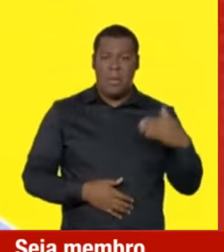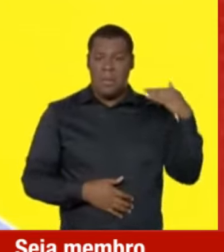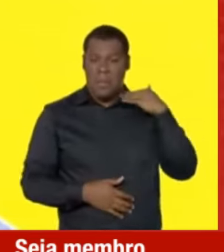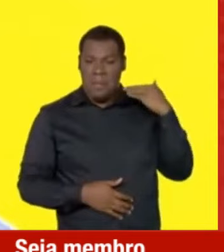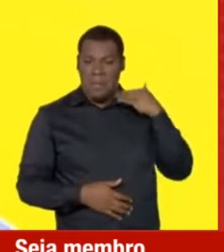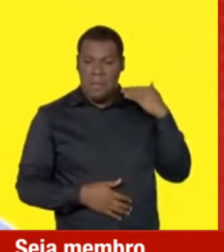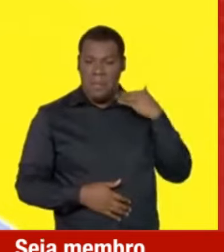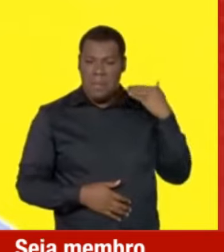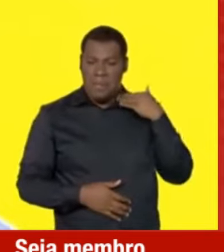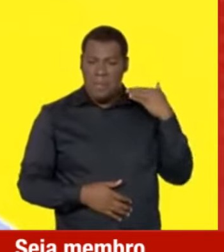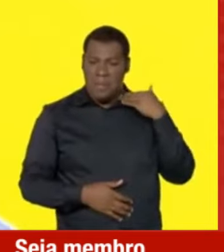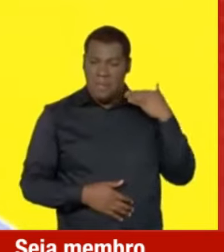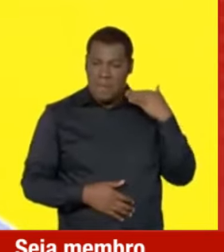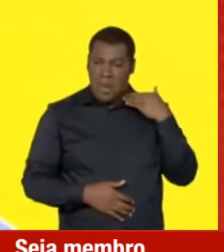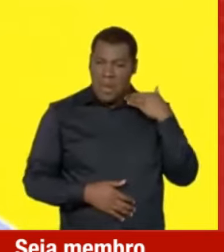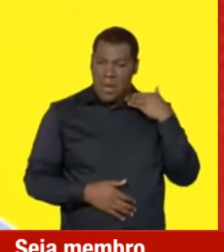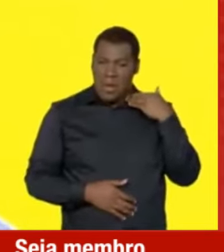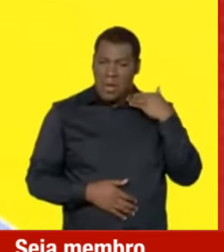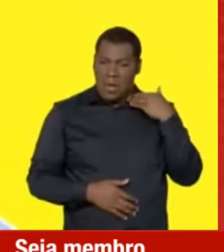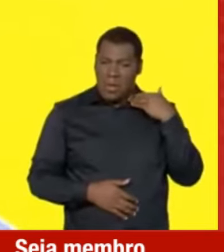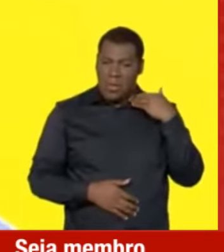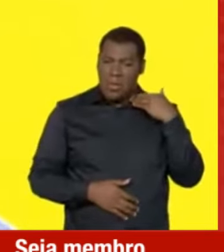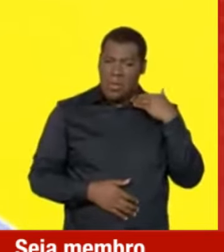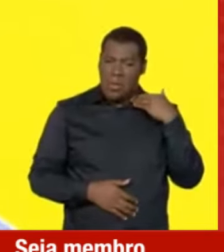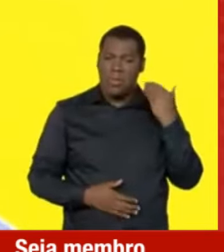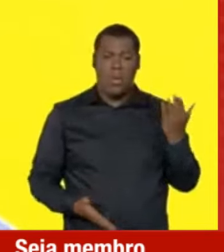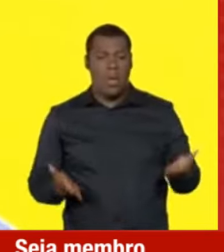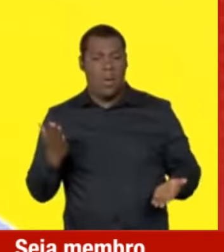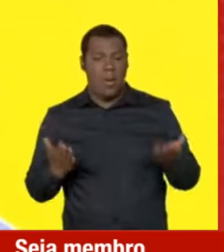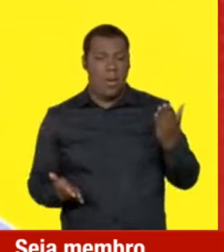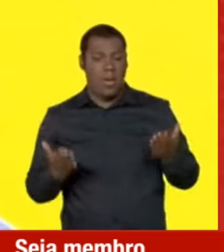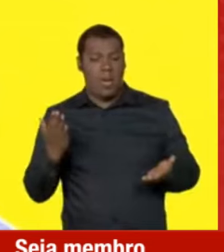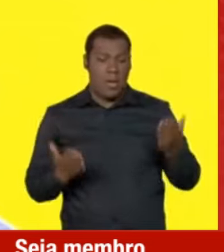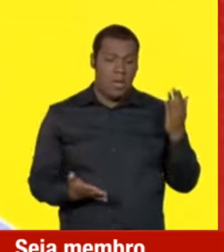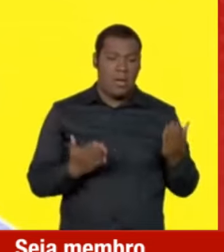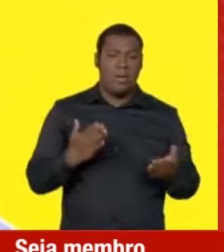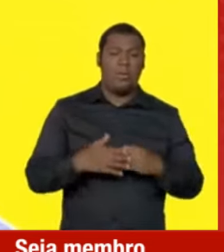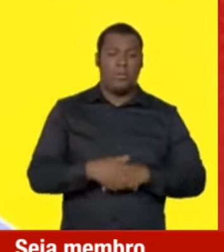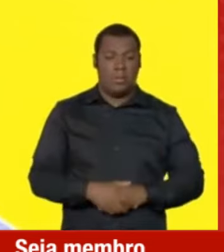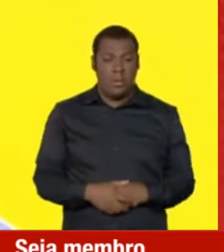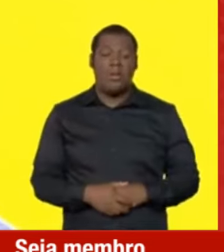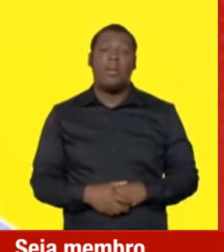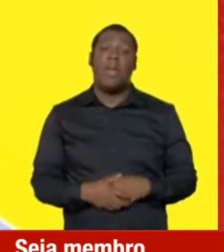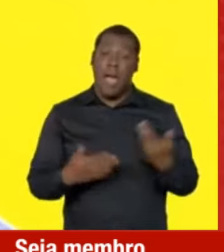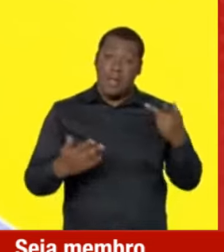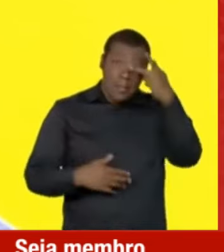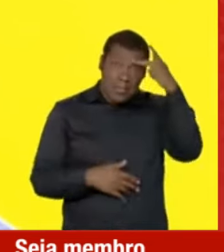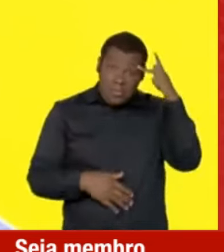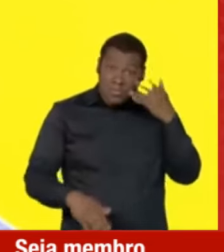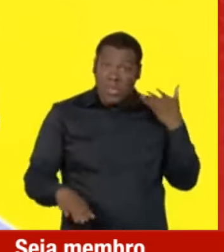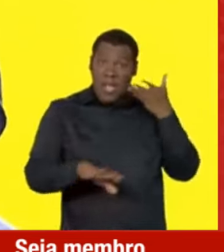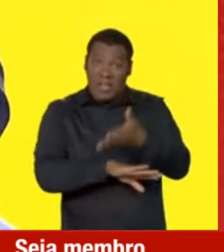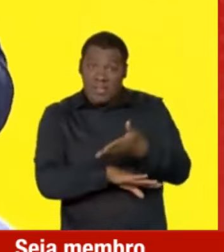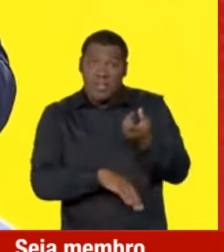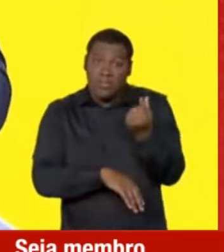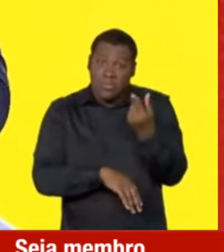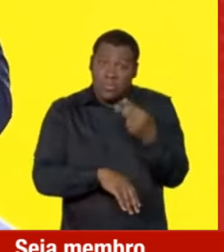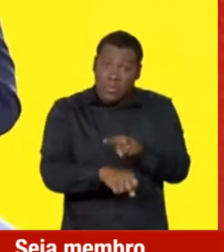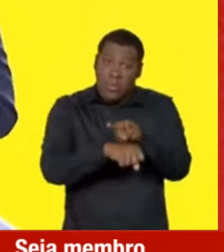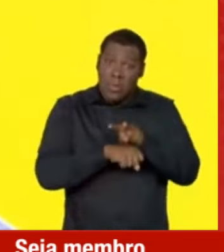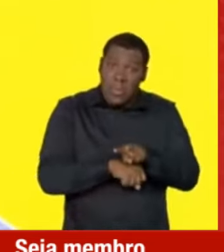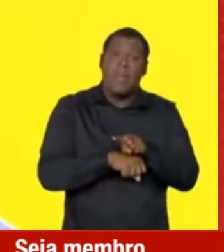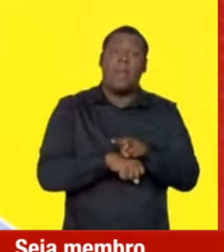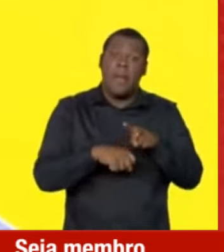deixar o balanço mais leve, para que abra espaço no balanço dos bancos para novos empréstimos. E o mercado secundário